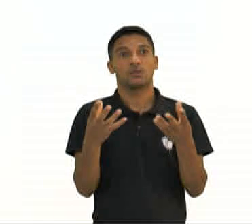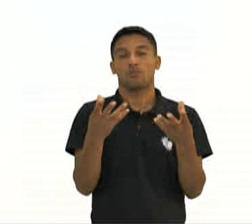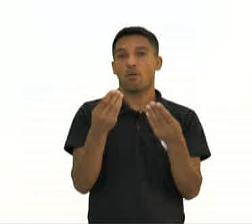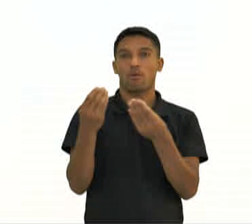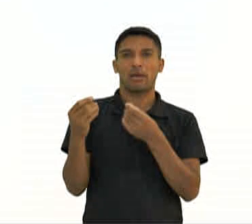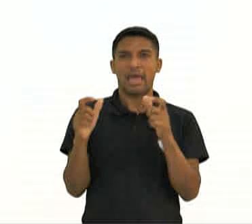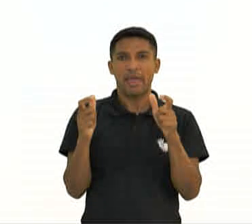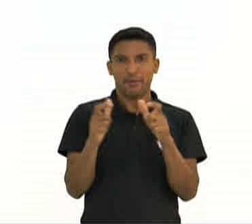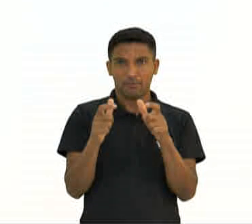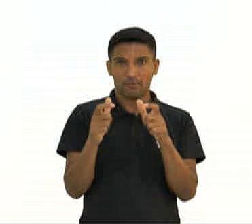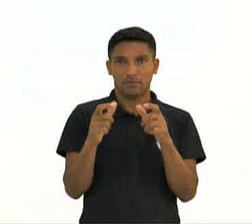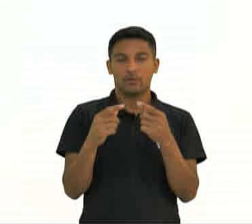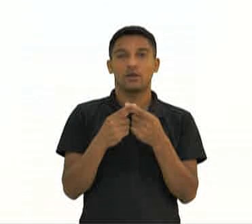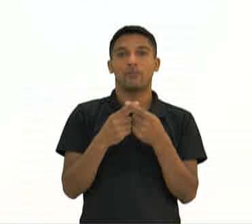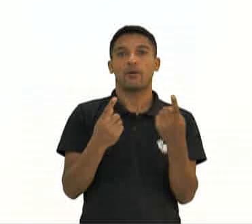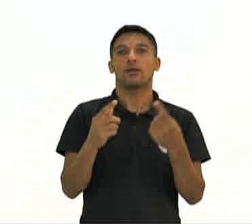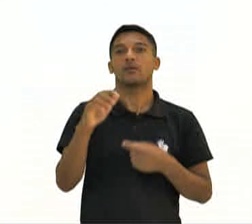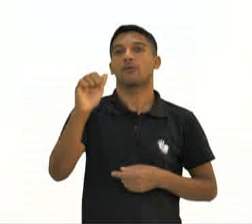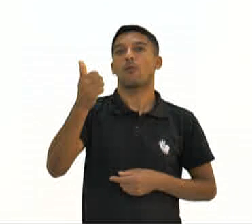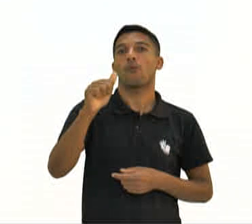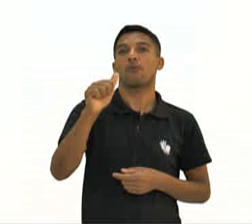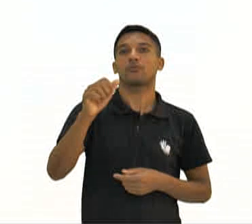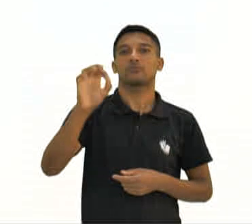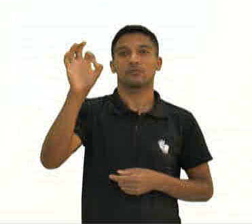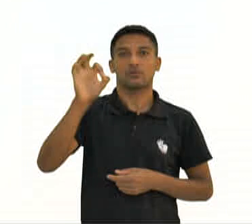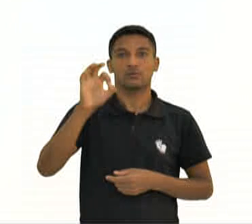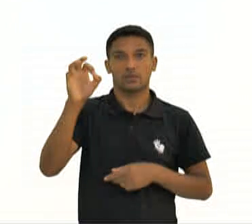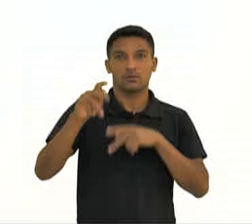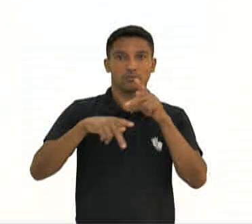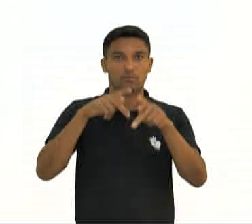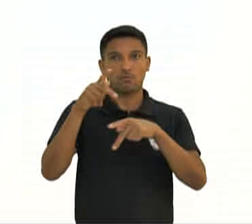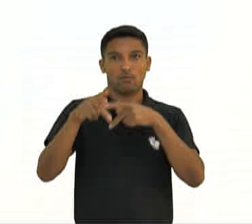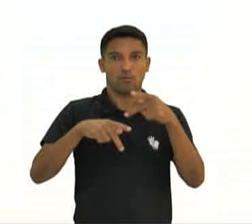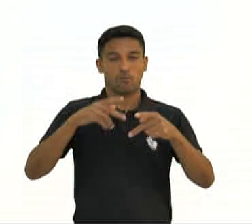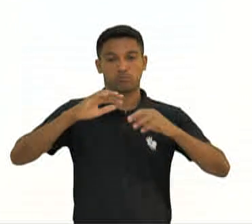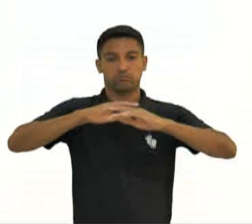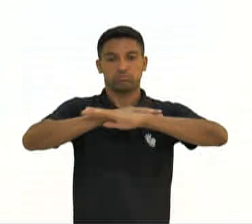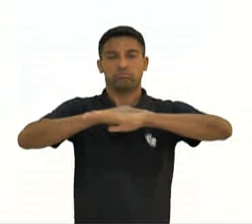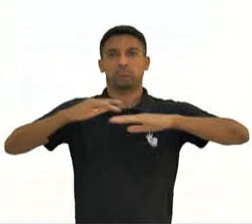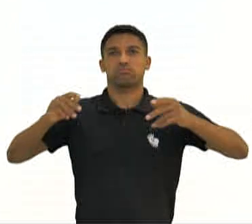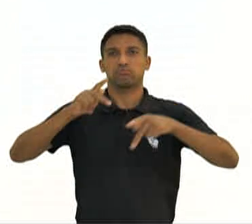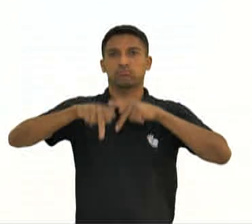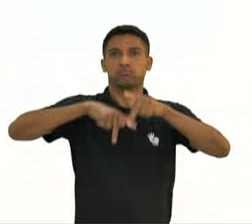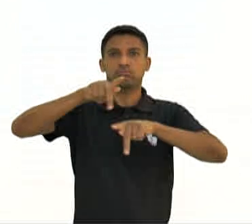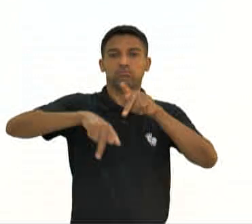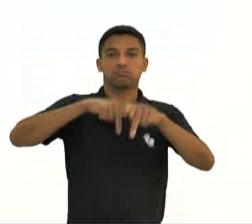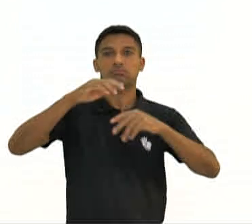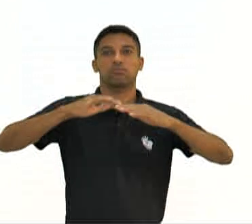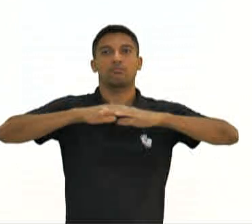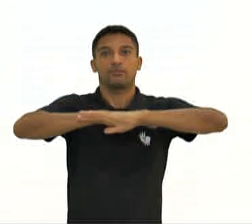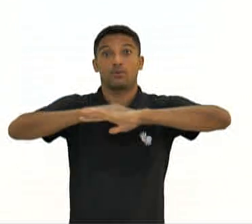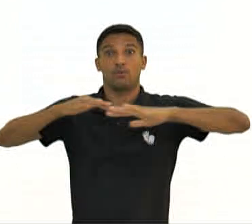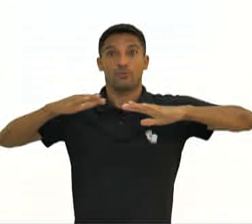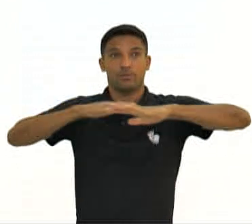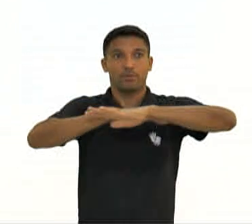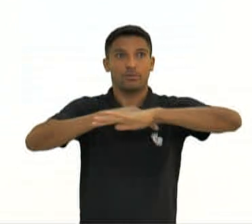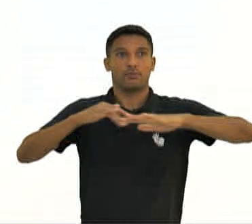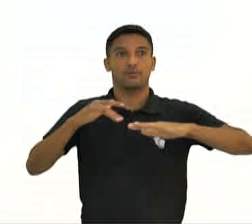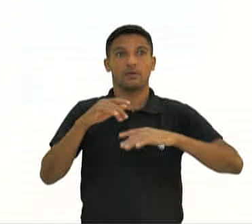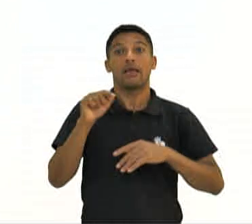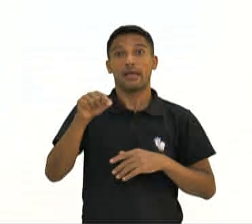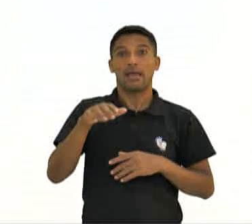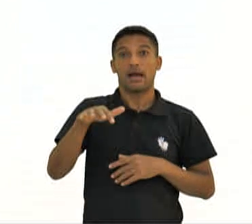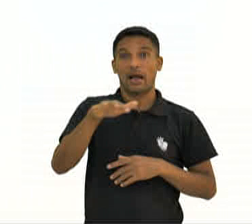população do país está lá. E a região metropolitana de Tóquio, por exemplo, né, é considerada a área